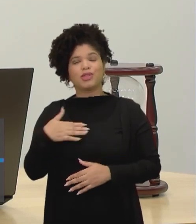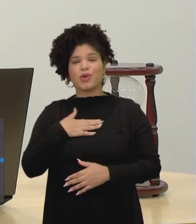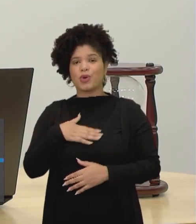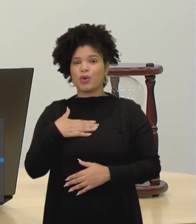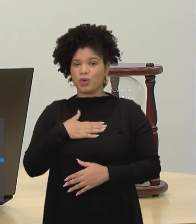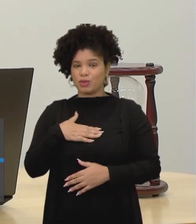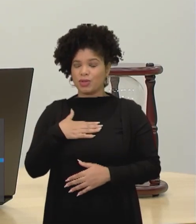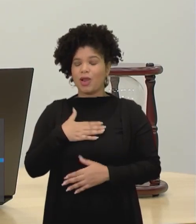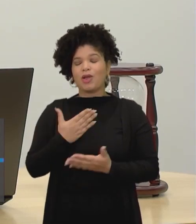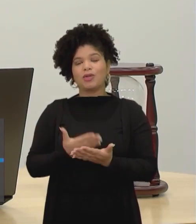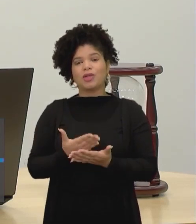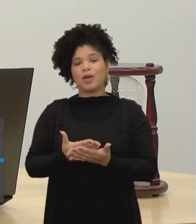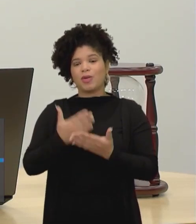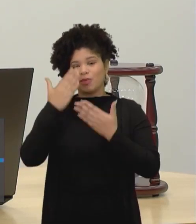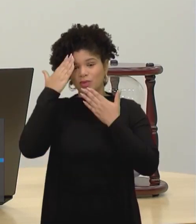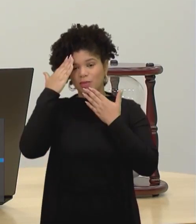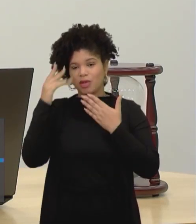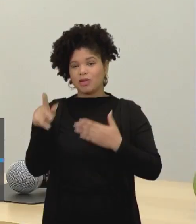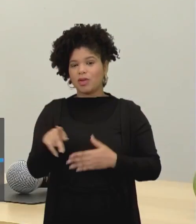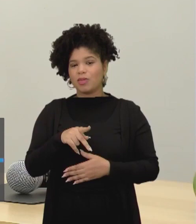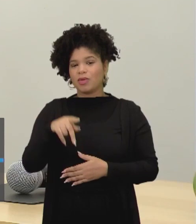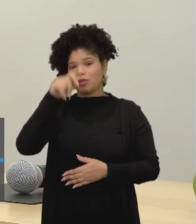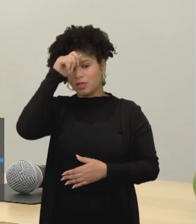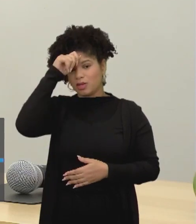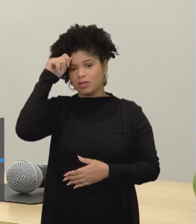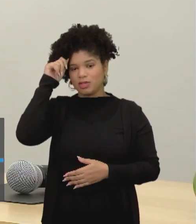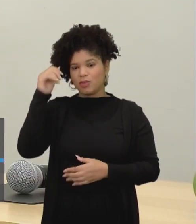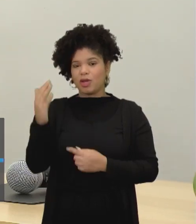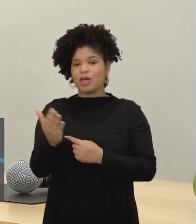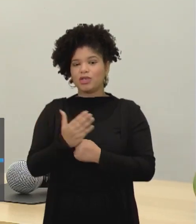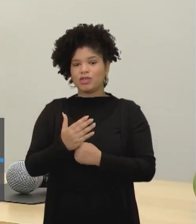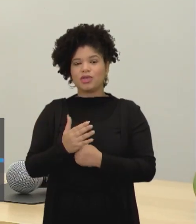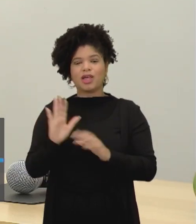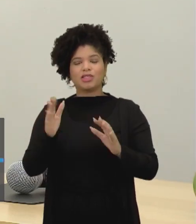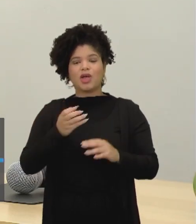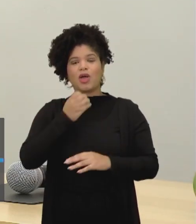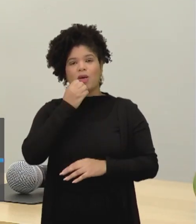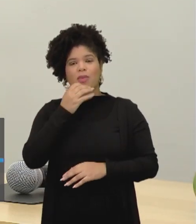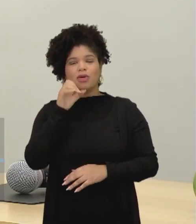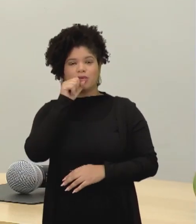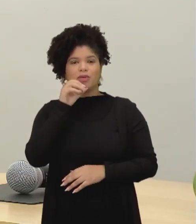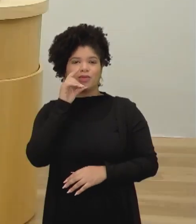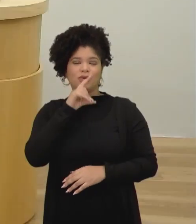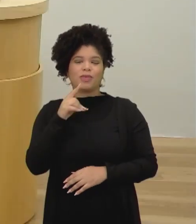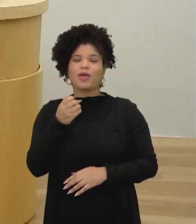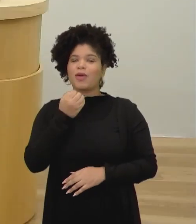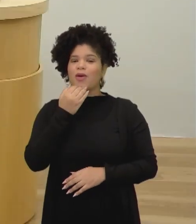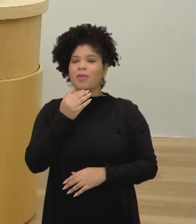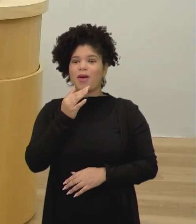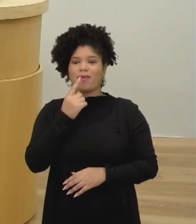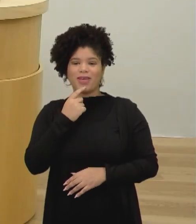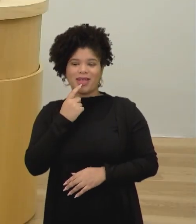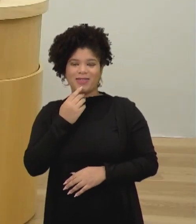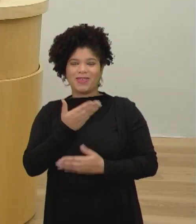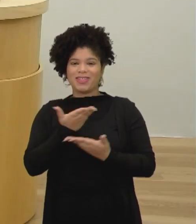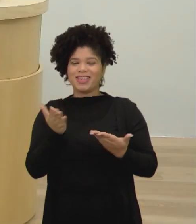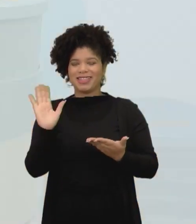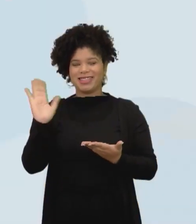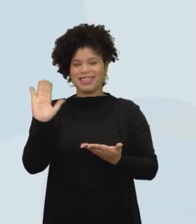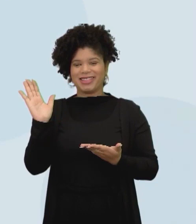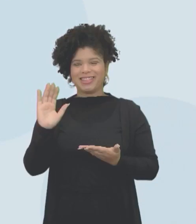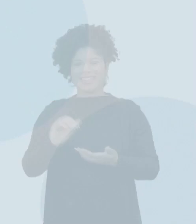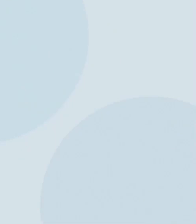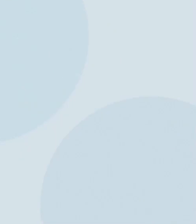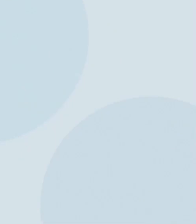avaliação. Muito obrigada, professor Alcides. De nada. Tchau, tchau, gente. Bom final de semana, bom feriadão. Tchau, tchau.